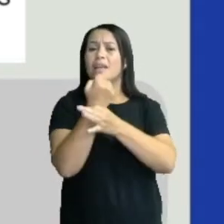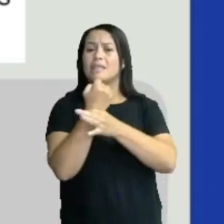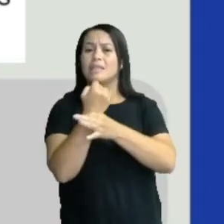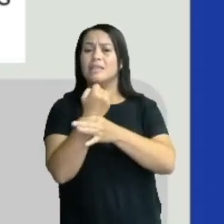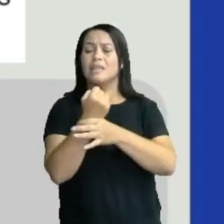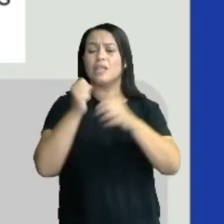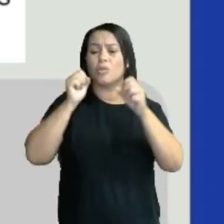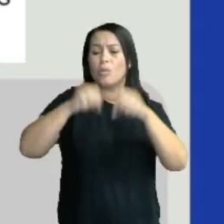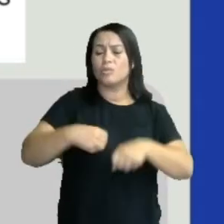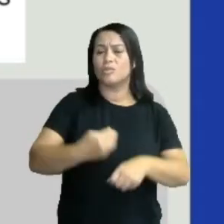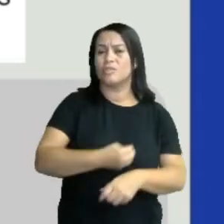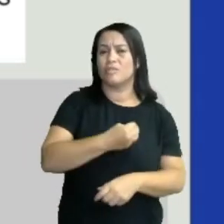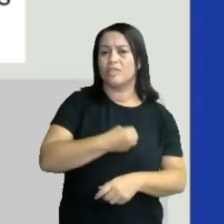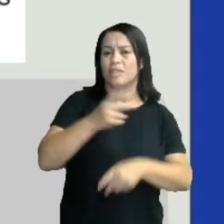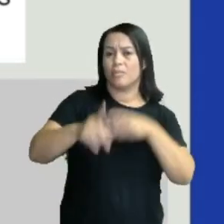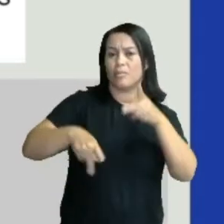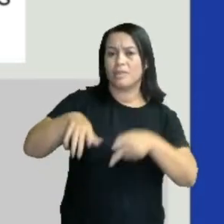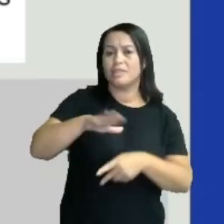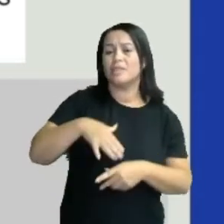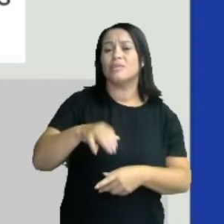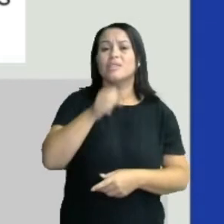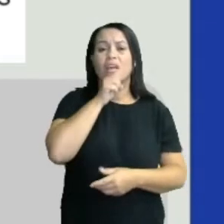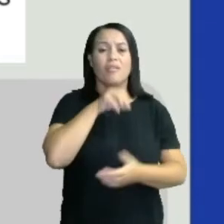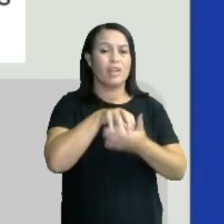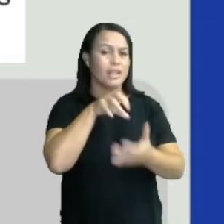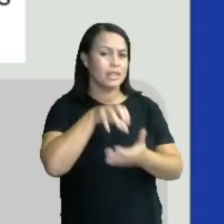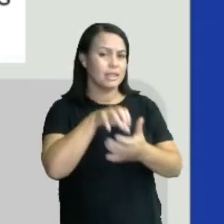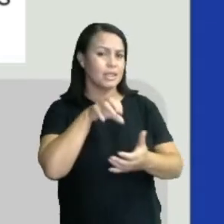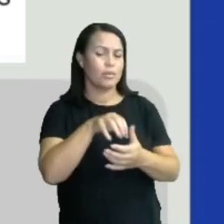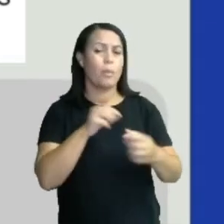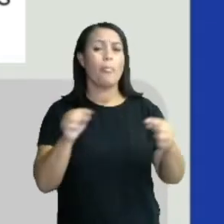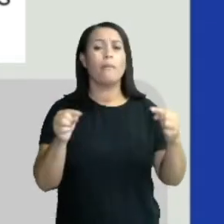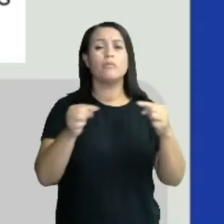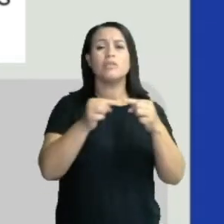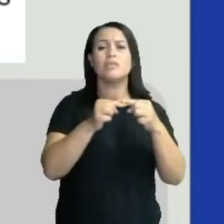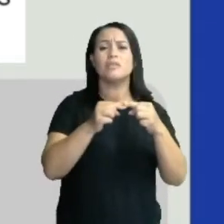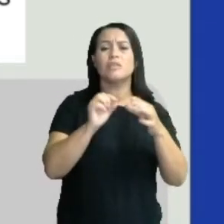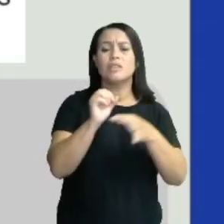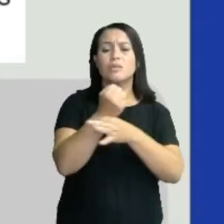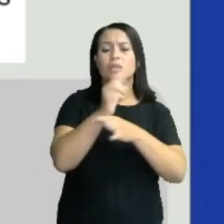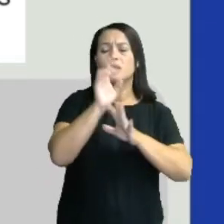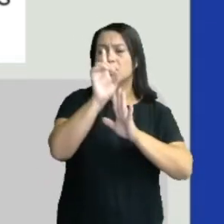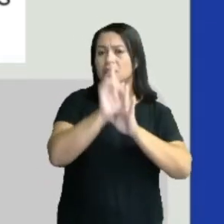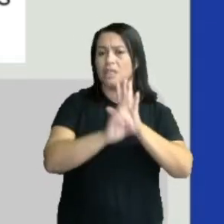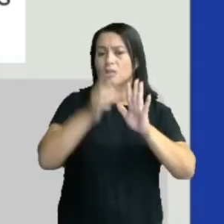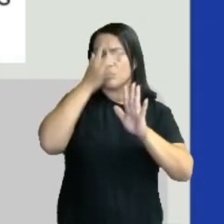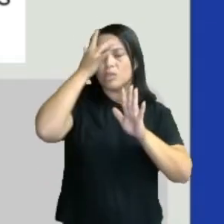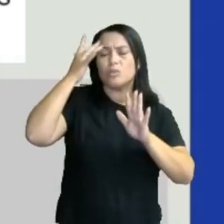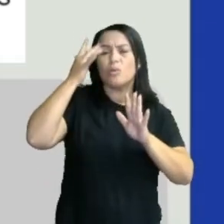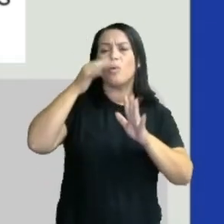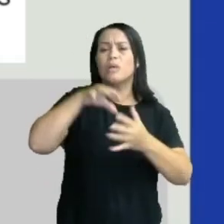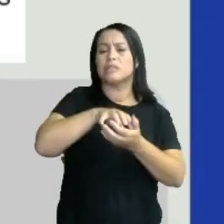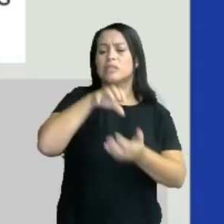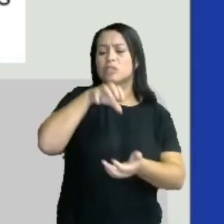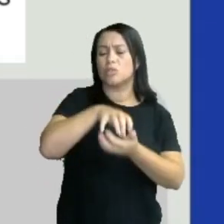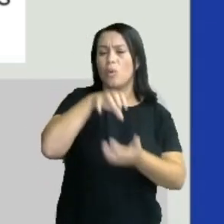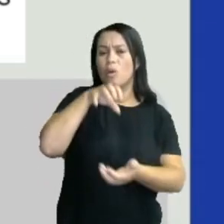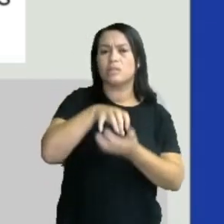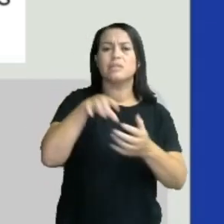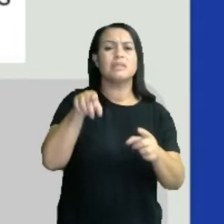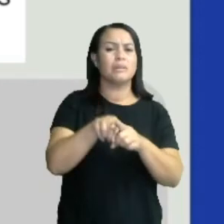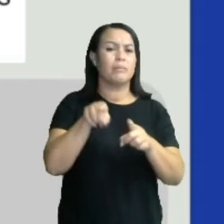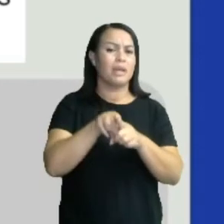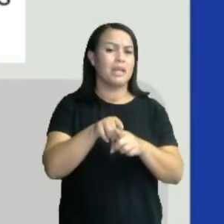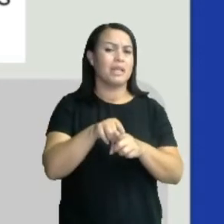de vida da população que está envelhecendo. Com o objetivo de assegurar direitos aos idosos e promover melhorias na qualidade de vida